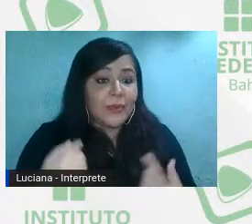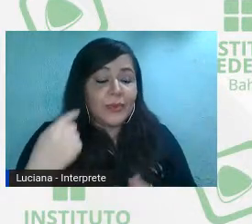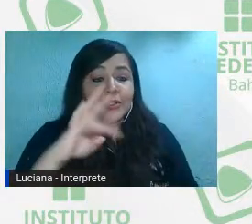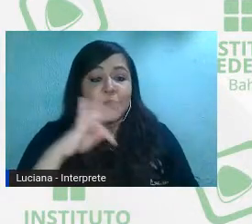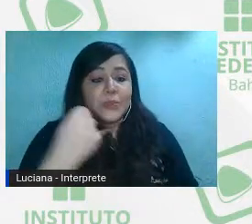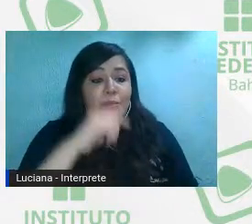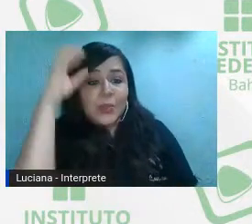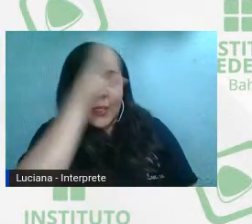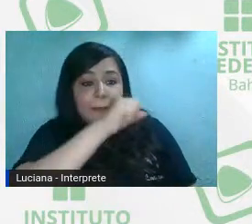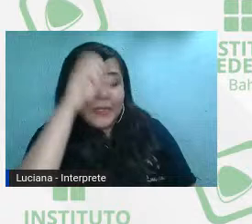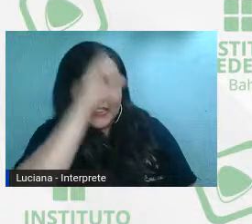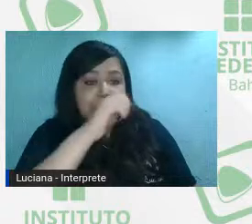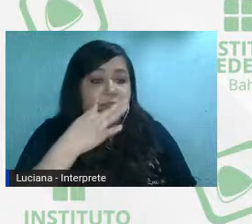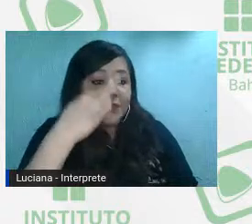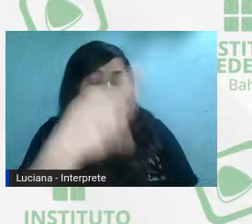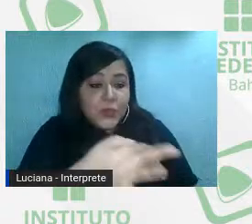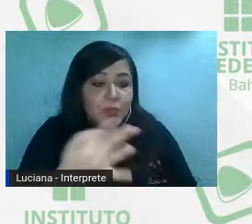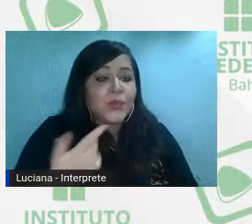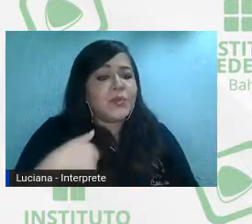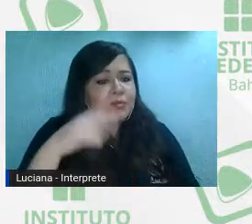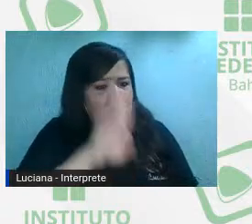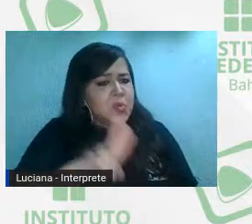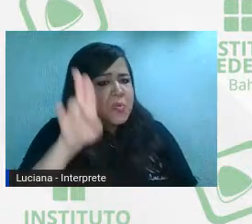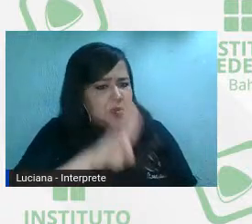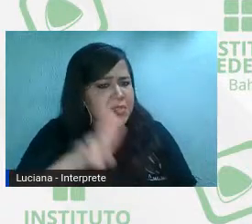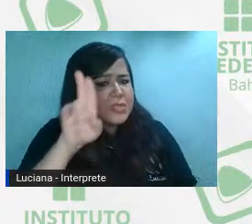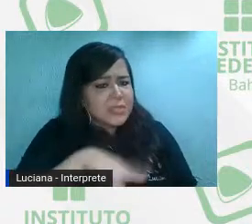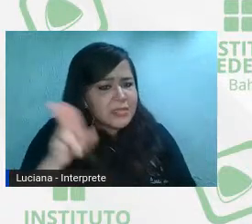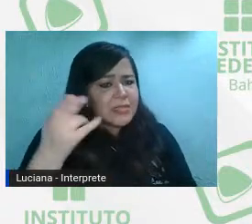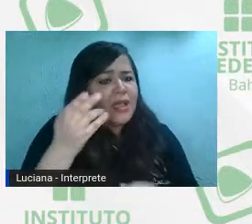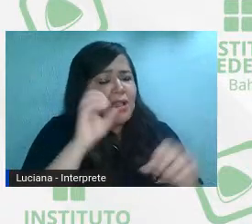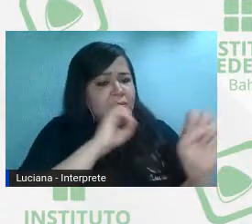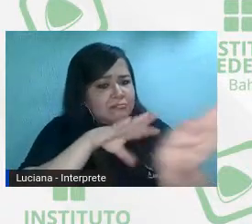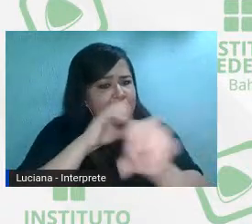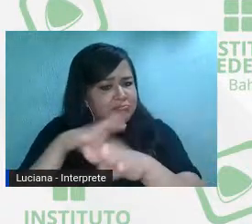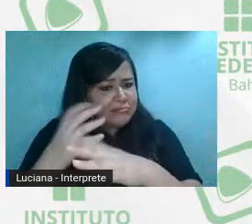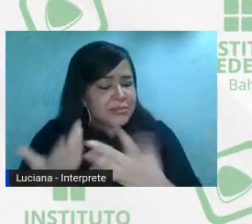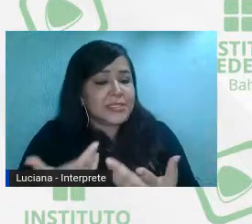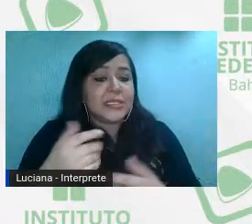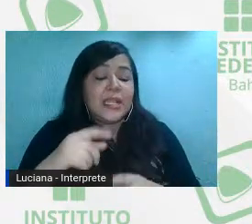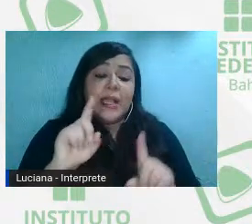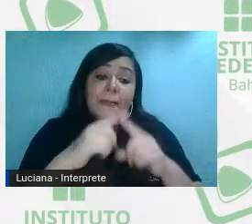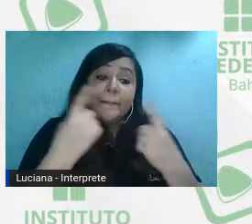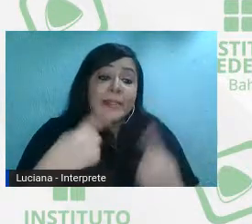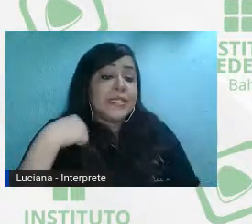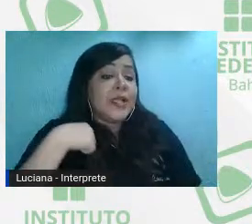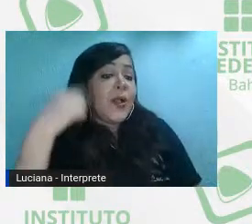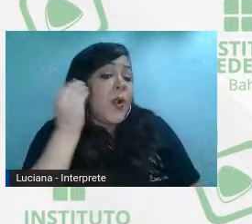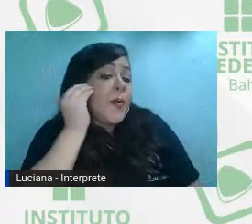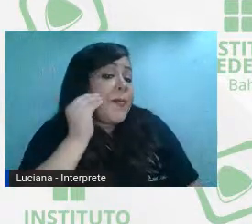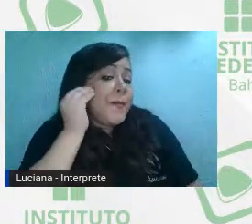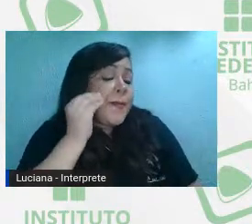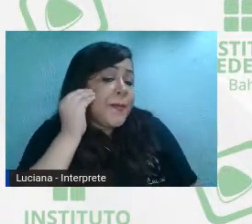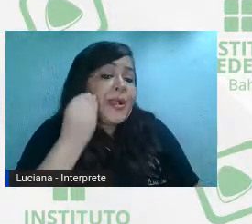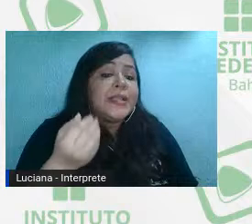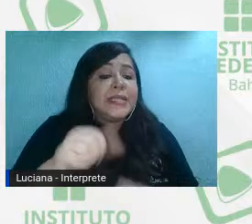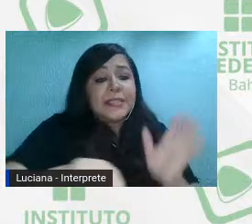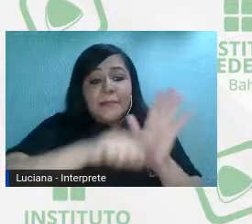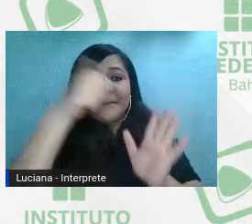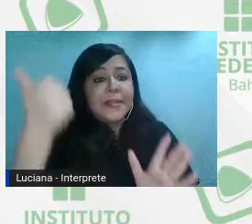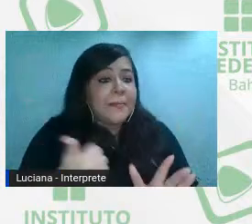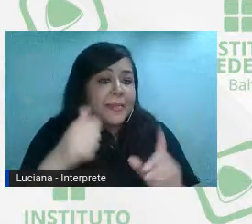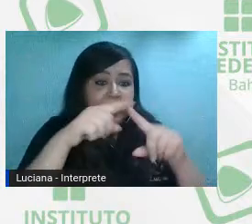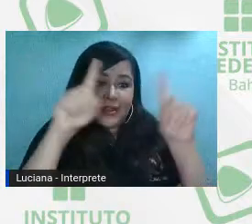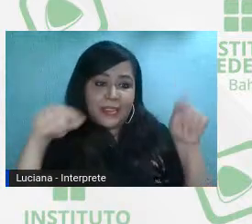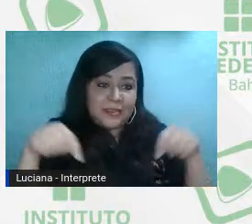vou utilizar no meu futuro como docente. Afinal, essa foi minha primeira experiência em sala de aula, né, praticamente, entre aspas, vamos dizer